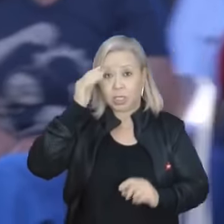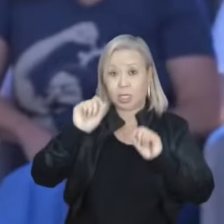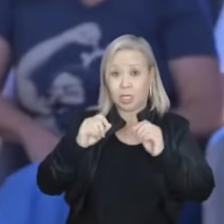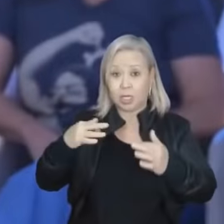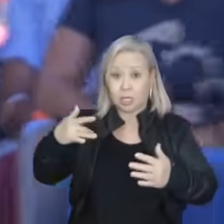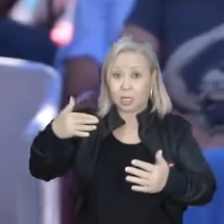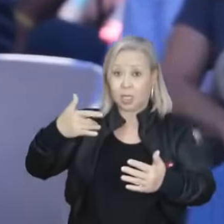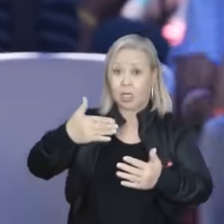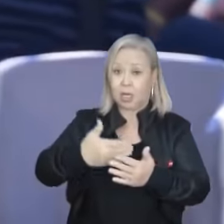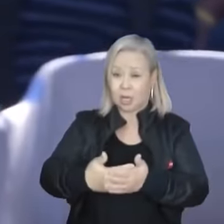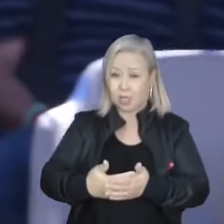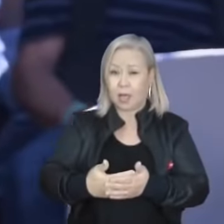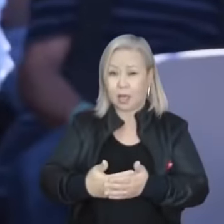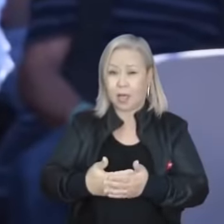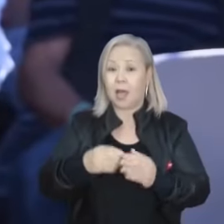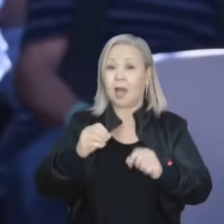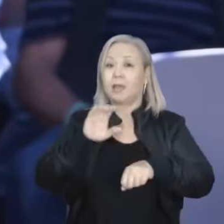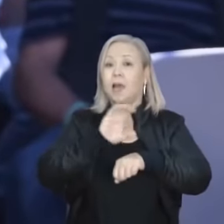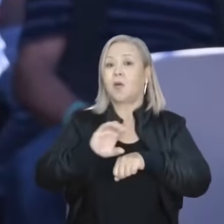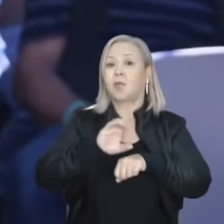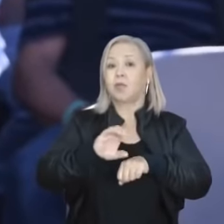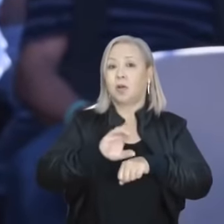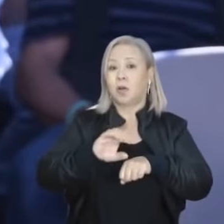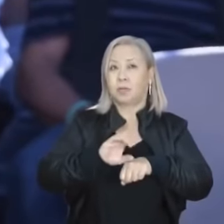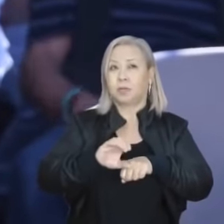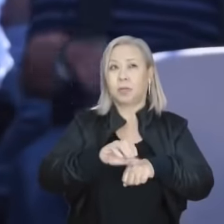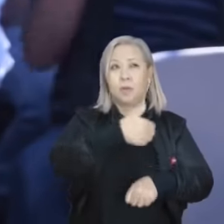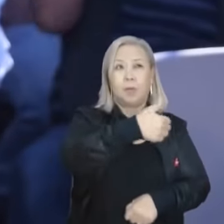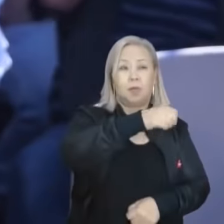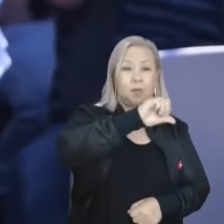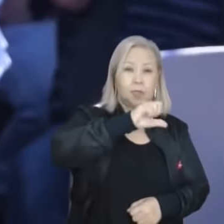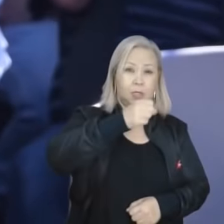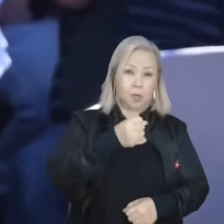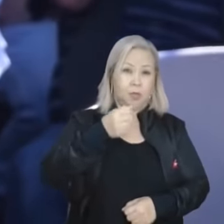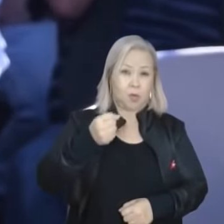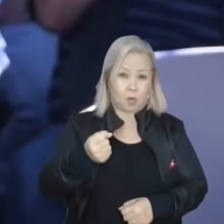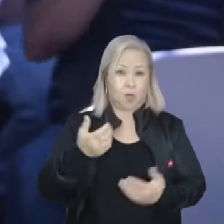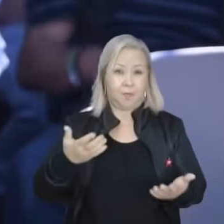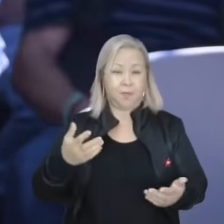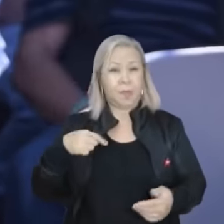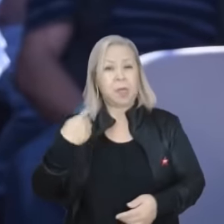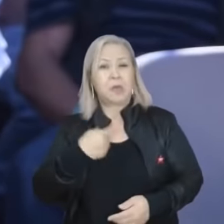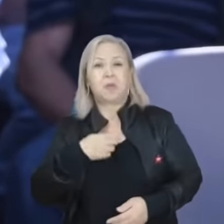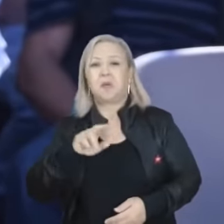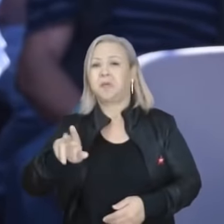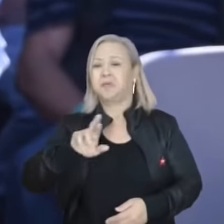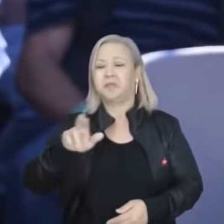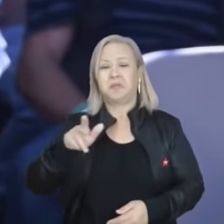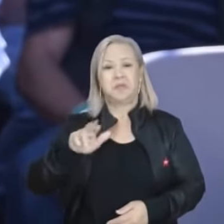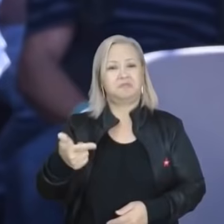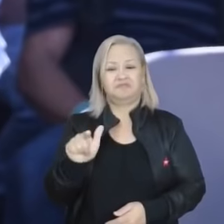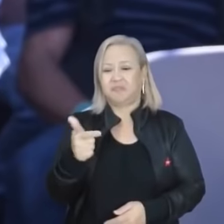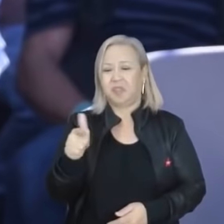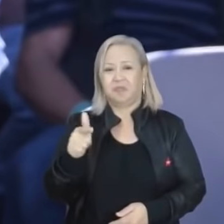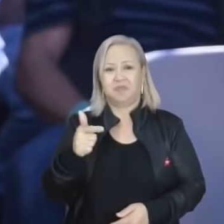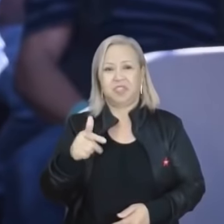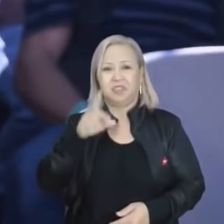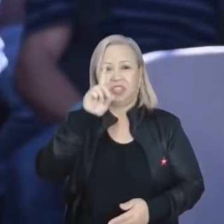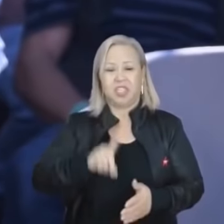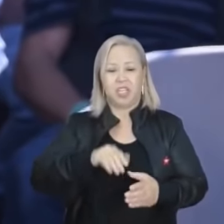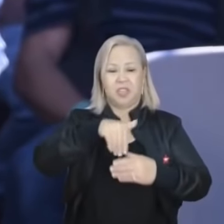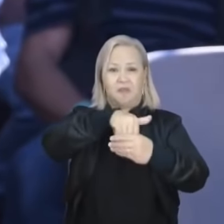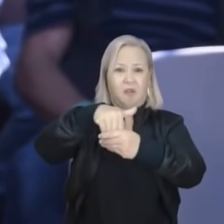até a Constituinte de 1998, a gente não tinha direito de voto.